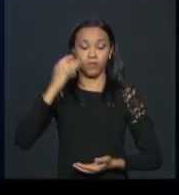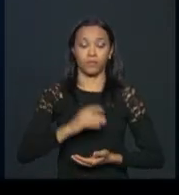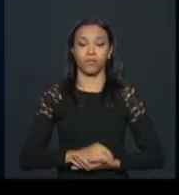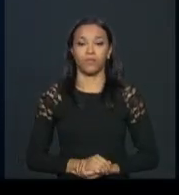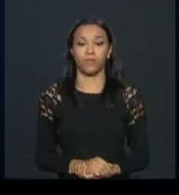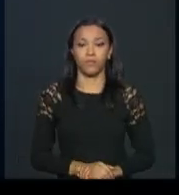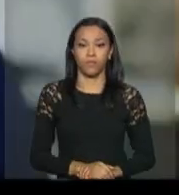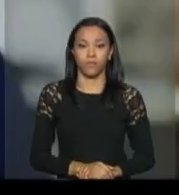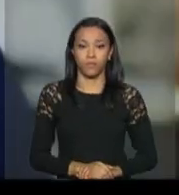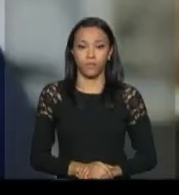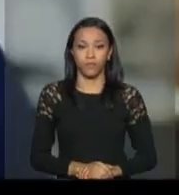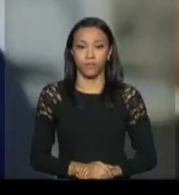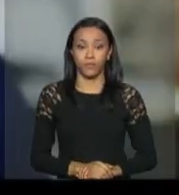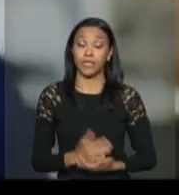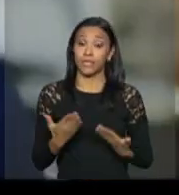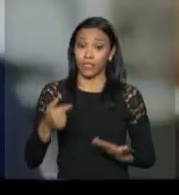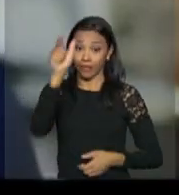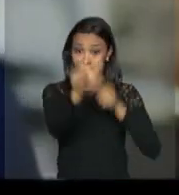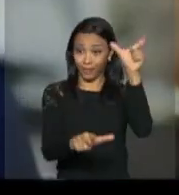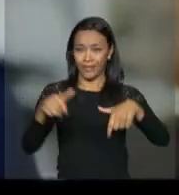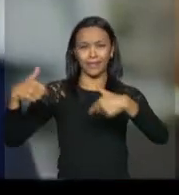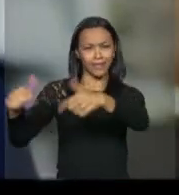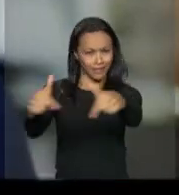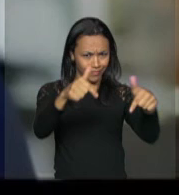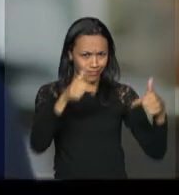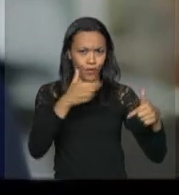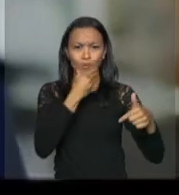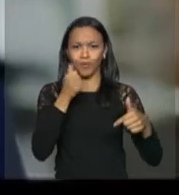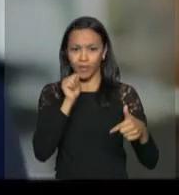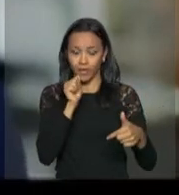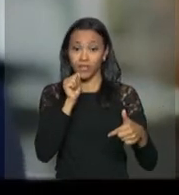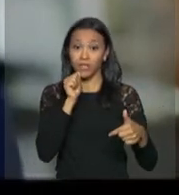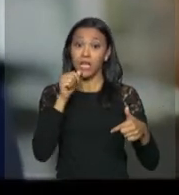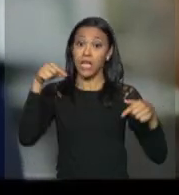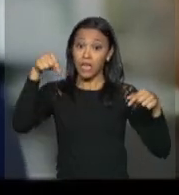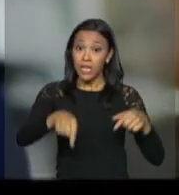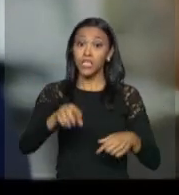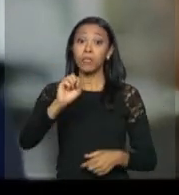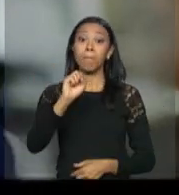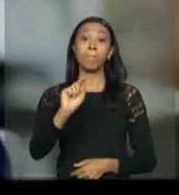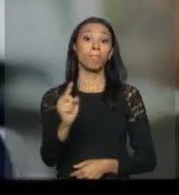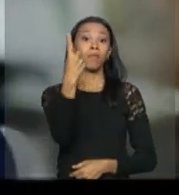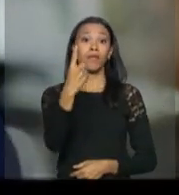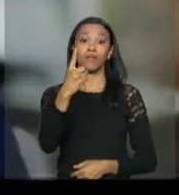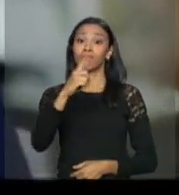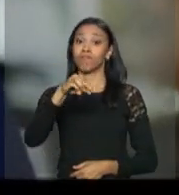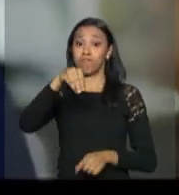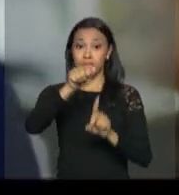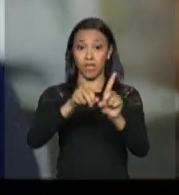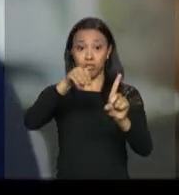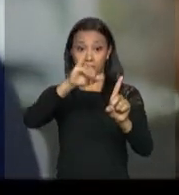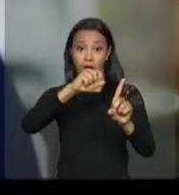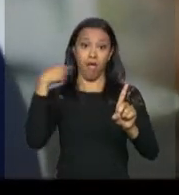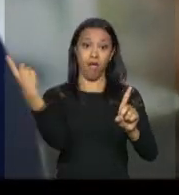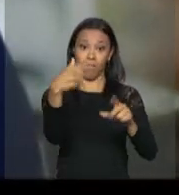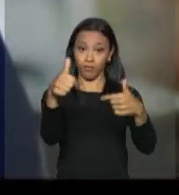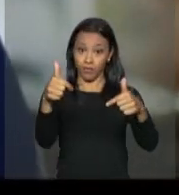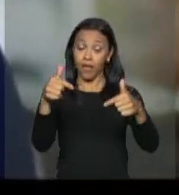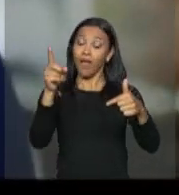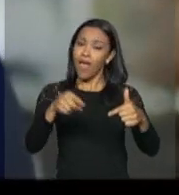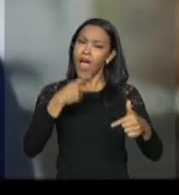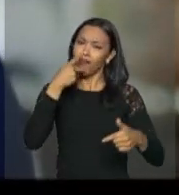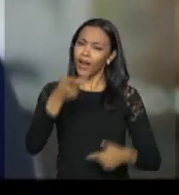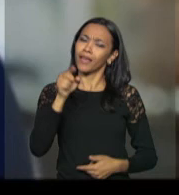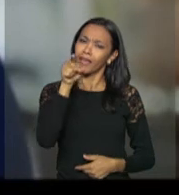Rousseff. Trabalhadores e trabalhadoras, neste 1º de maio, quero reafirmar, antes de tudo, que é